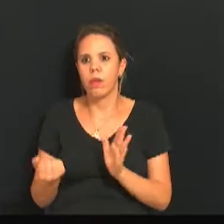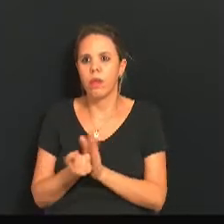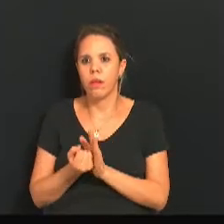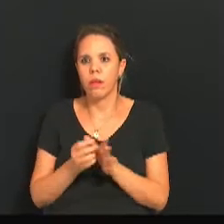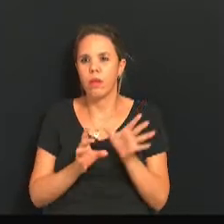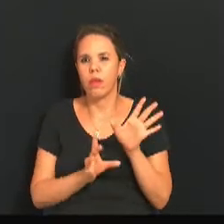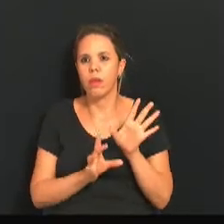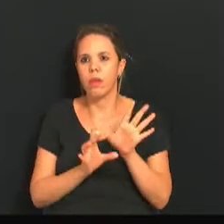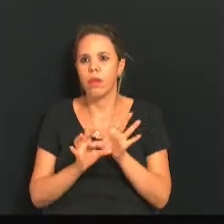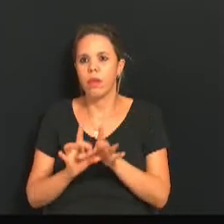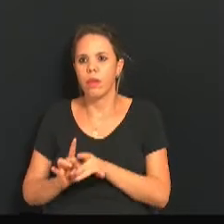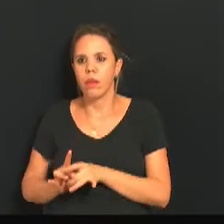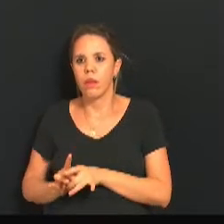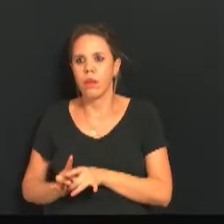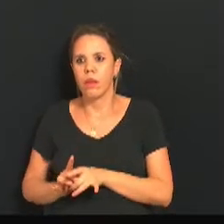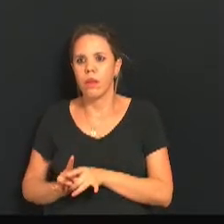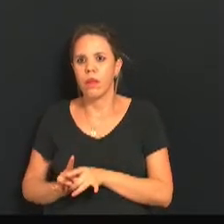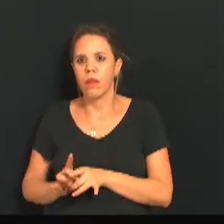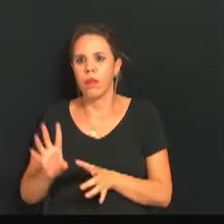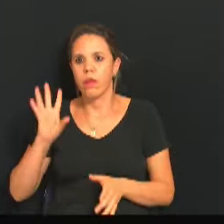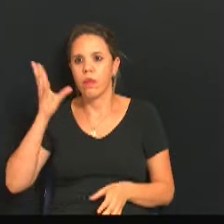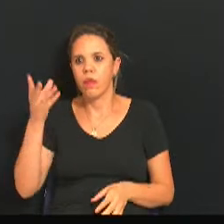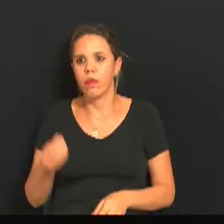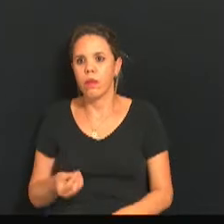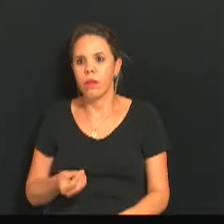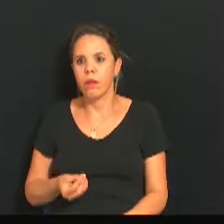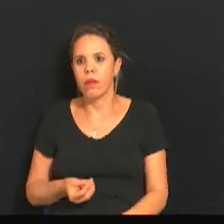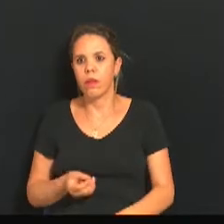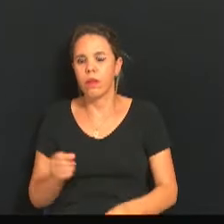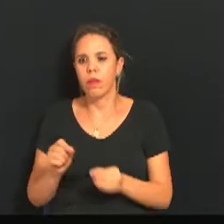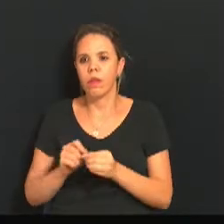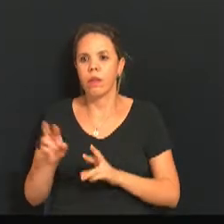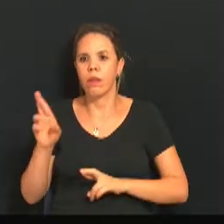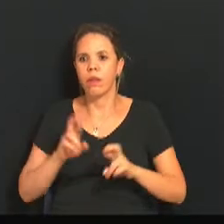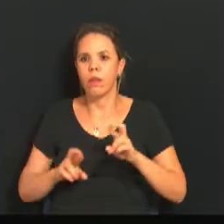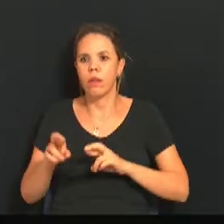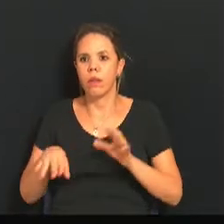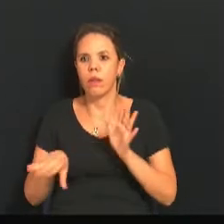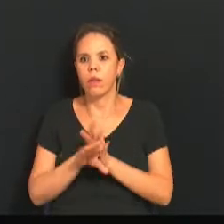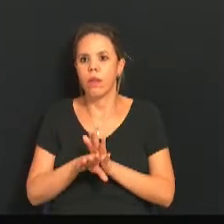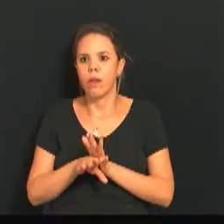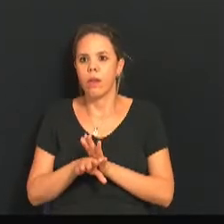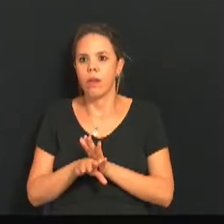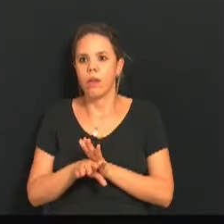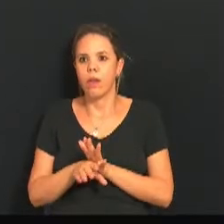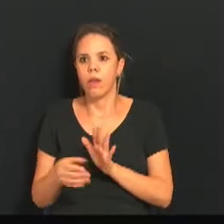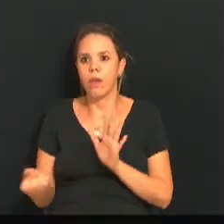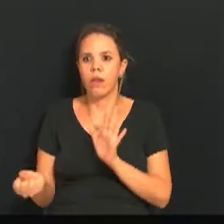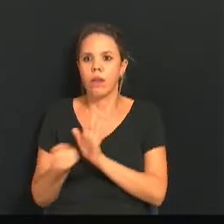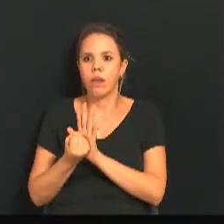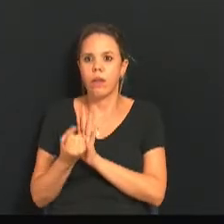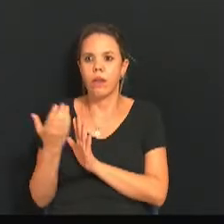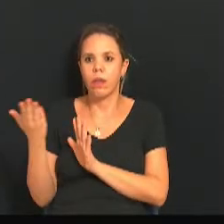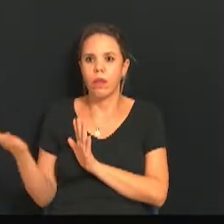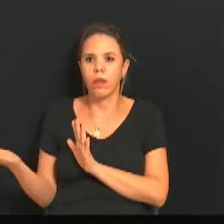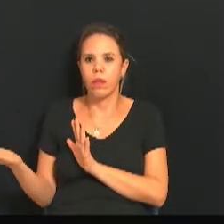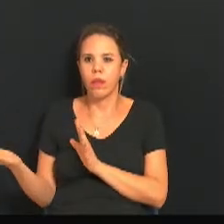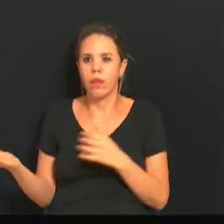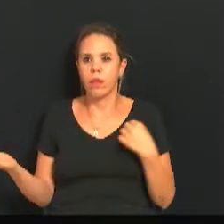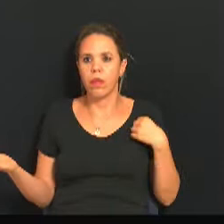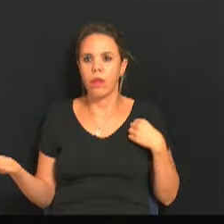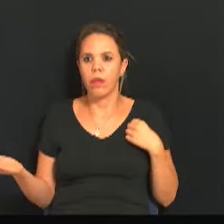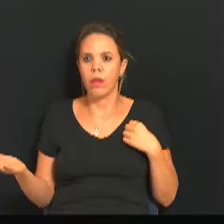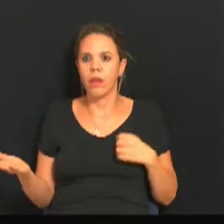contexto em que entendemos Então precisamos essa raros e chegamos dessa marcação a partir daquele